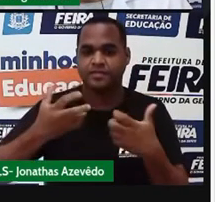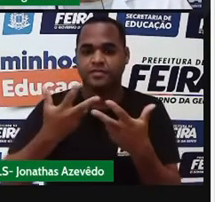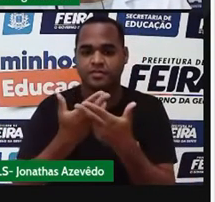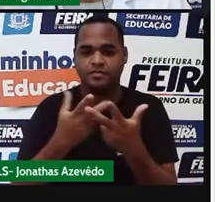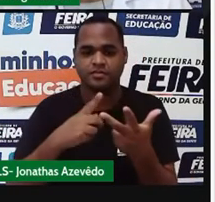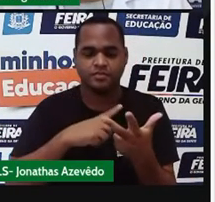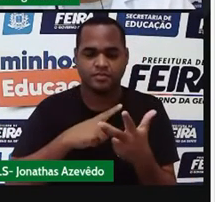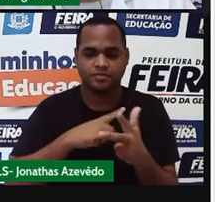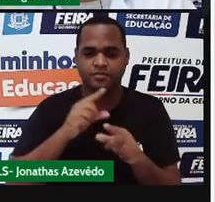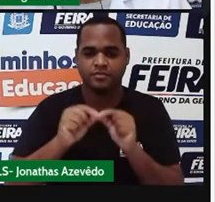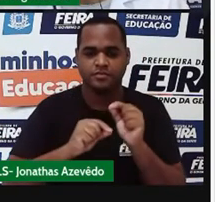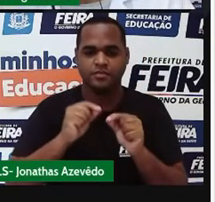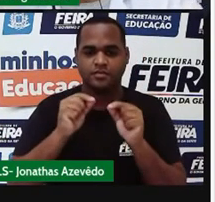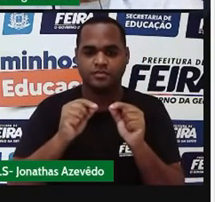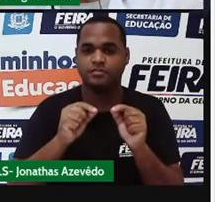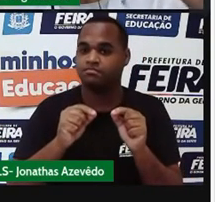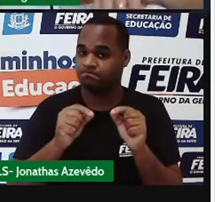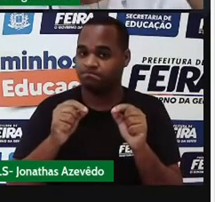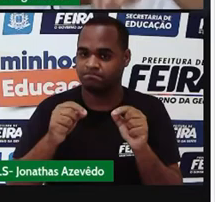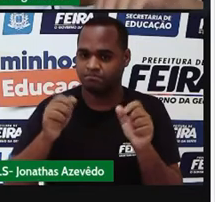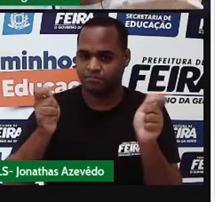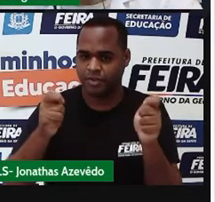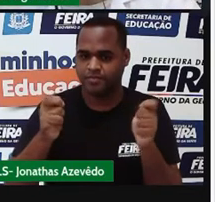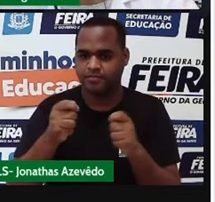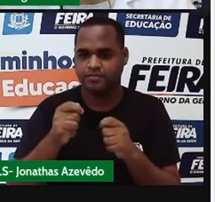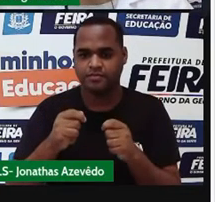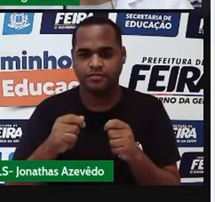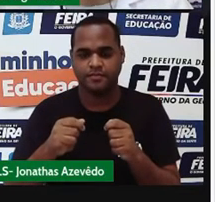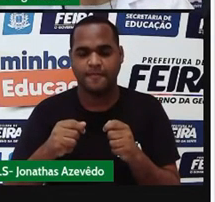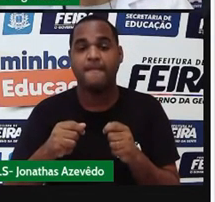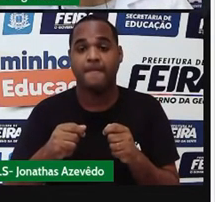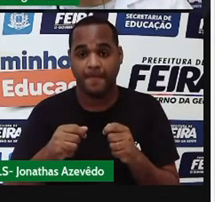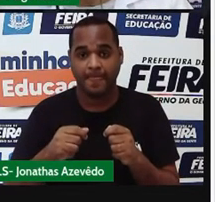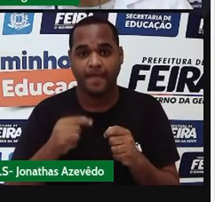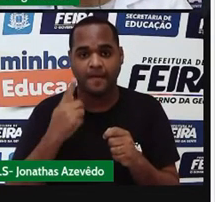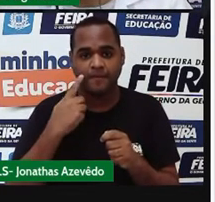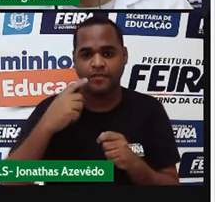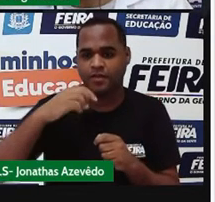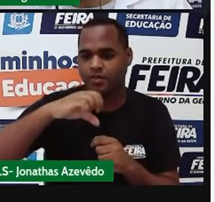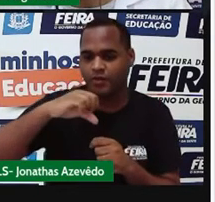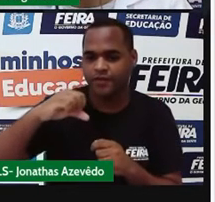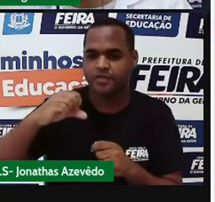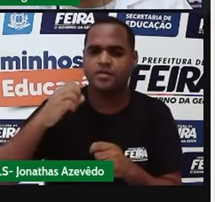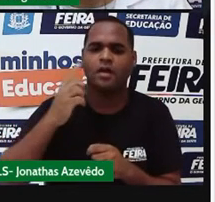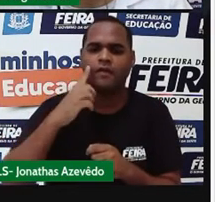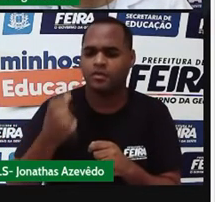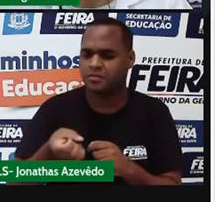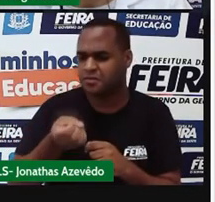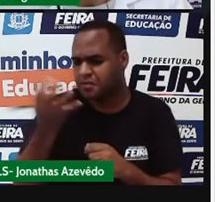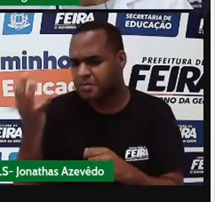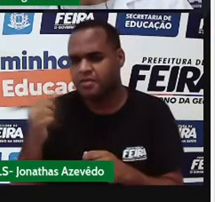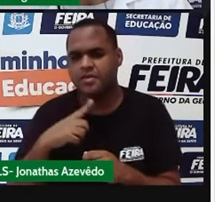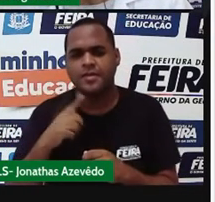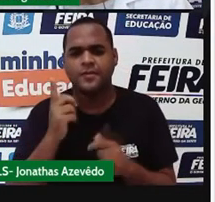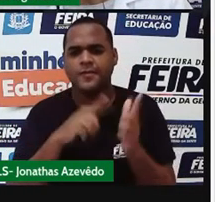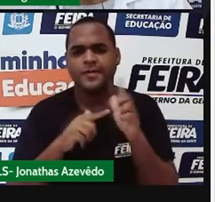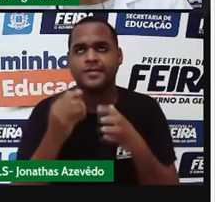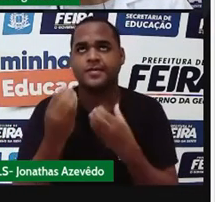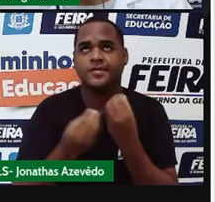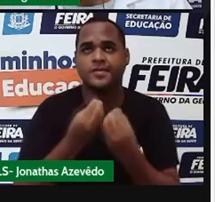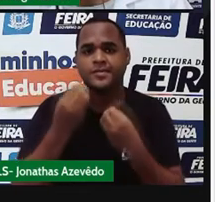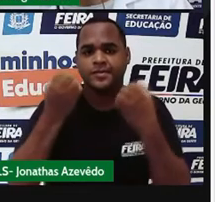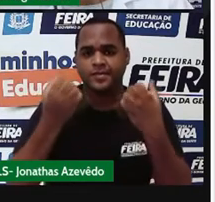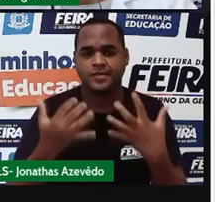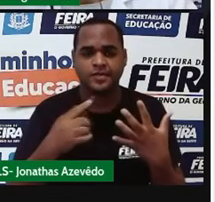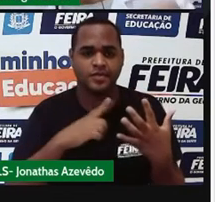gente quantos números 9 vai aparecer em embaixo da fração certo então o